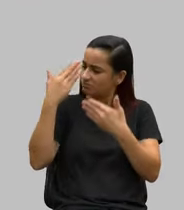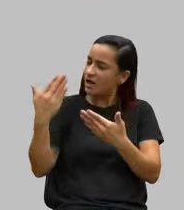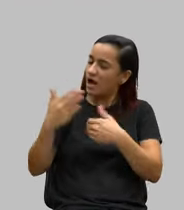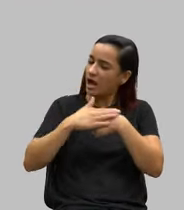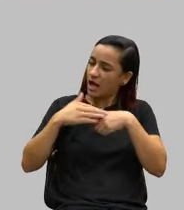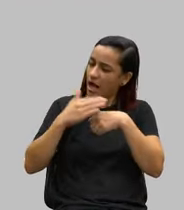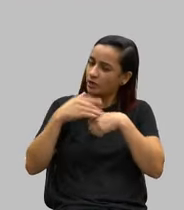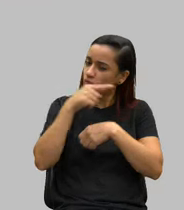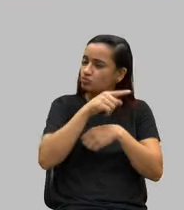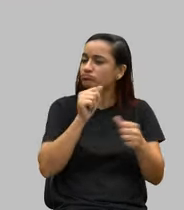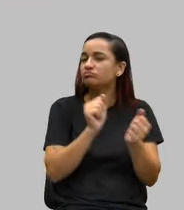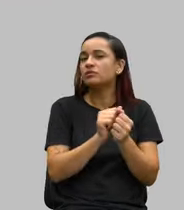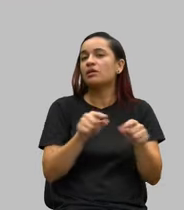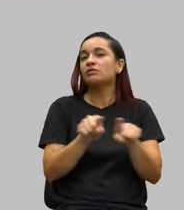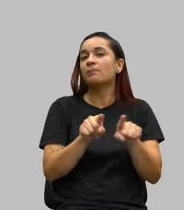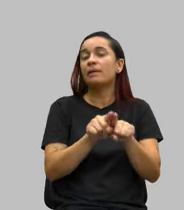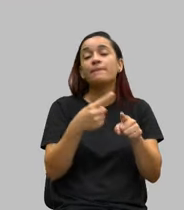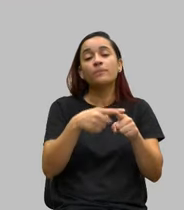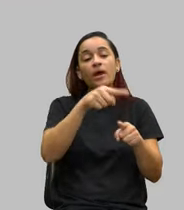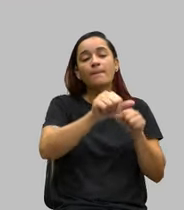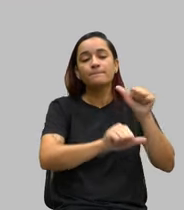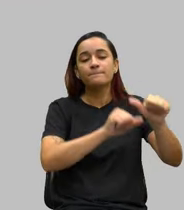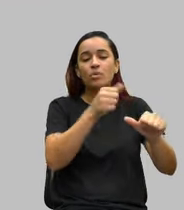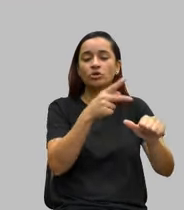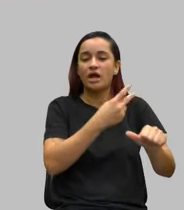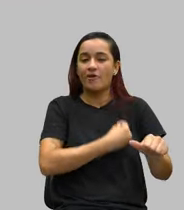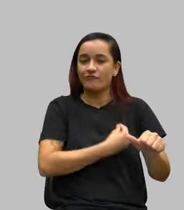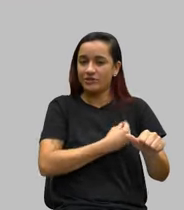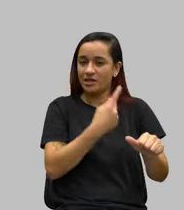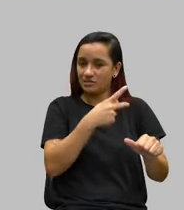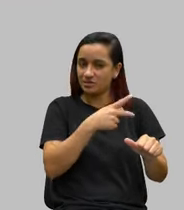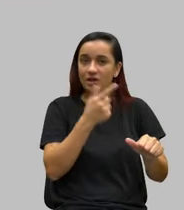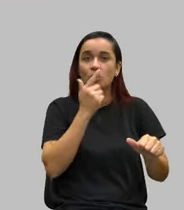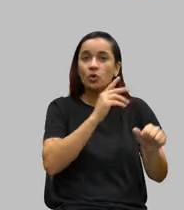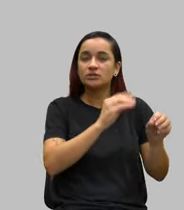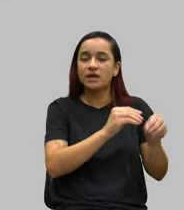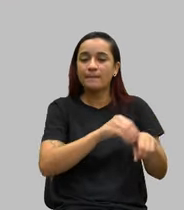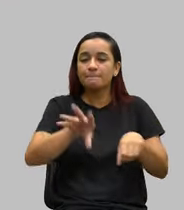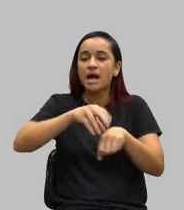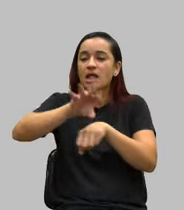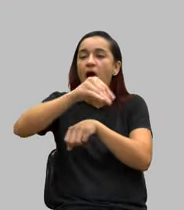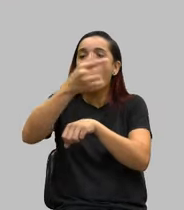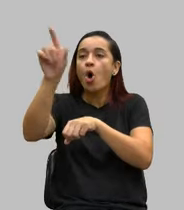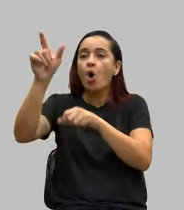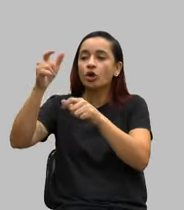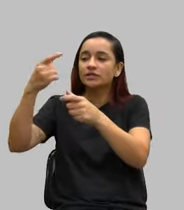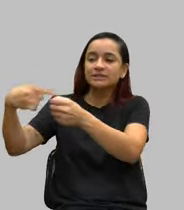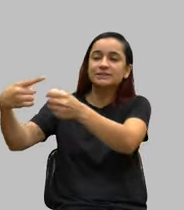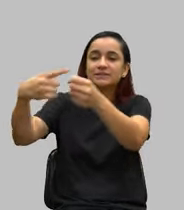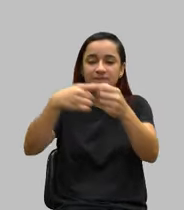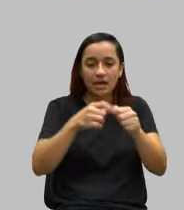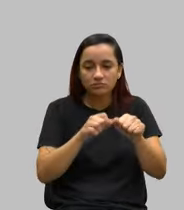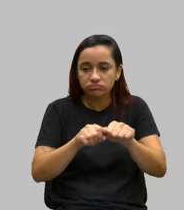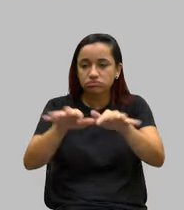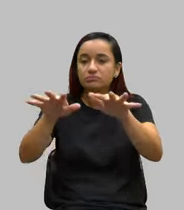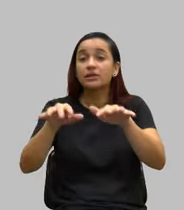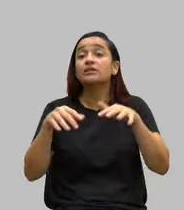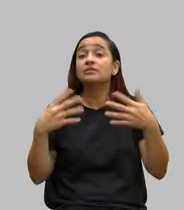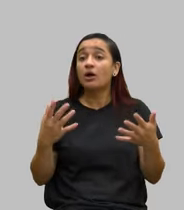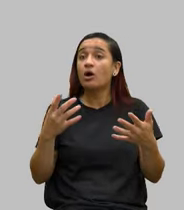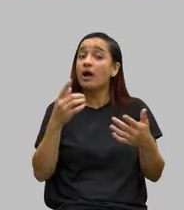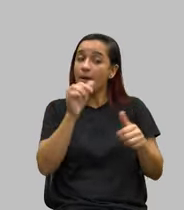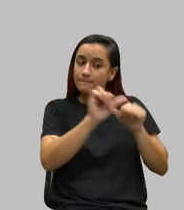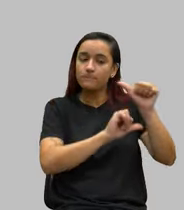a modificação né da vida deles vão ser todos remanejados para outras né cidades então é uma mudança muito difícil também na vida